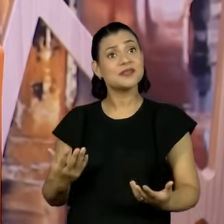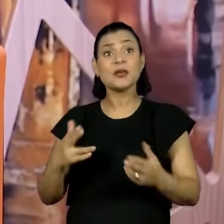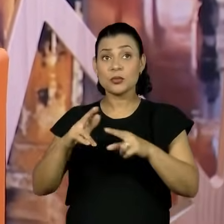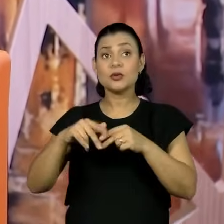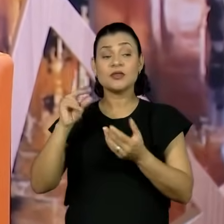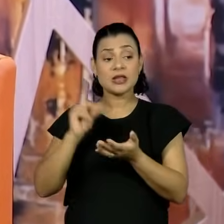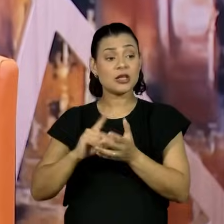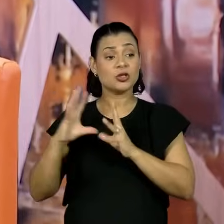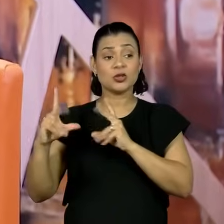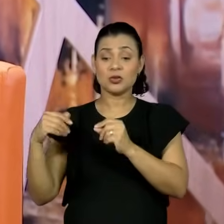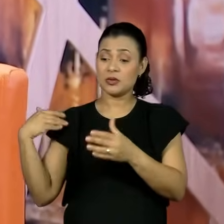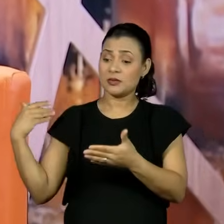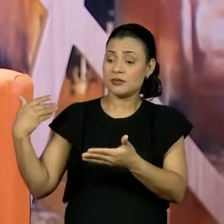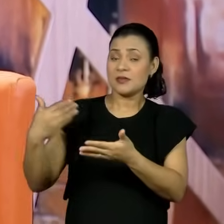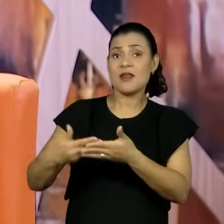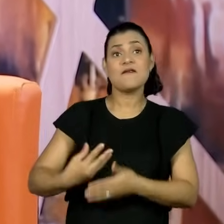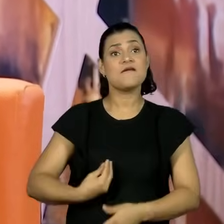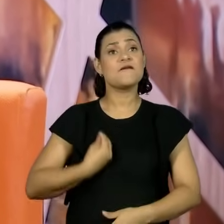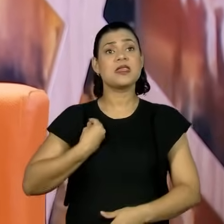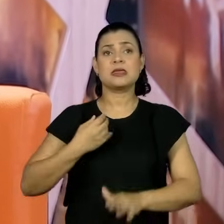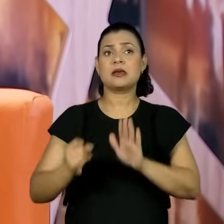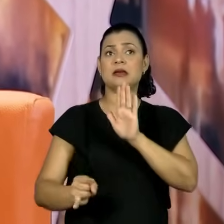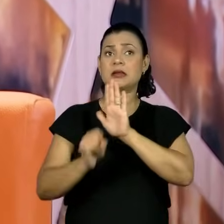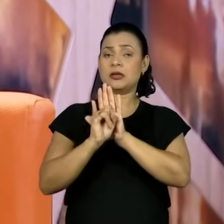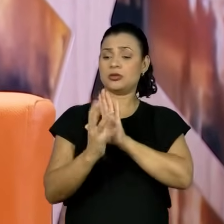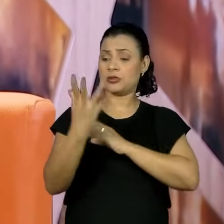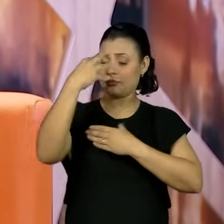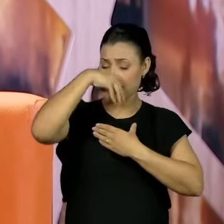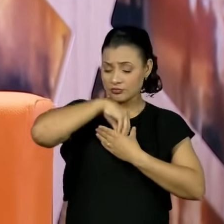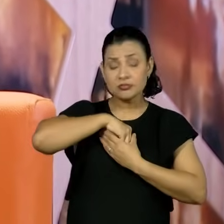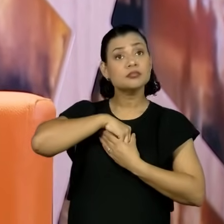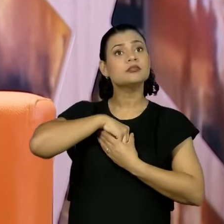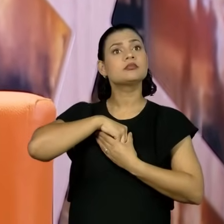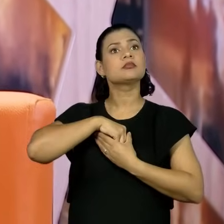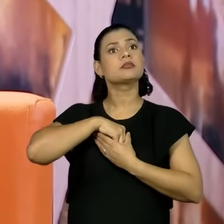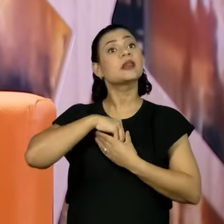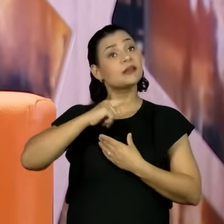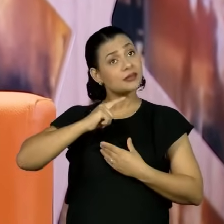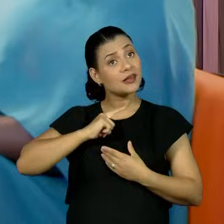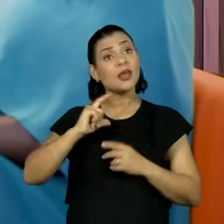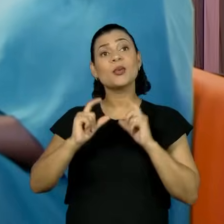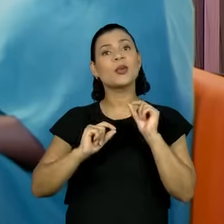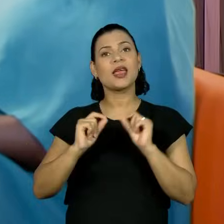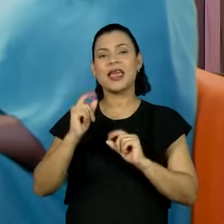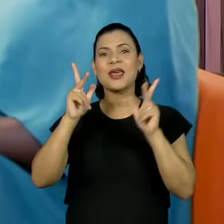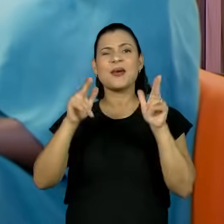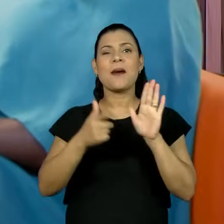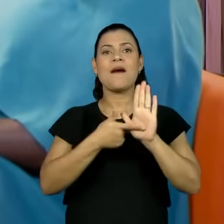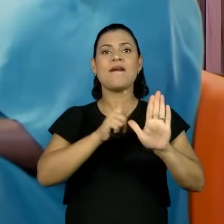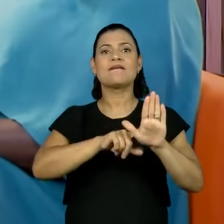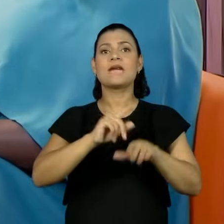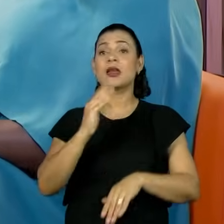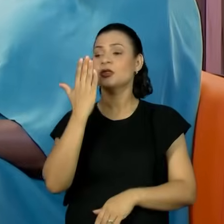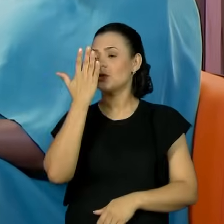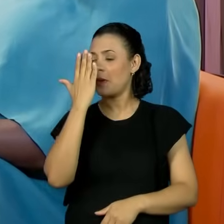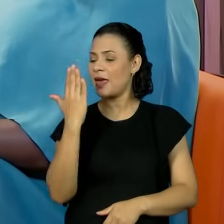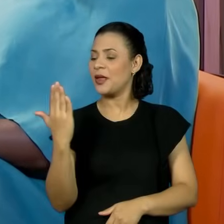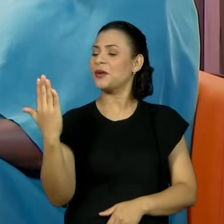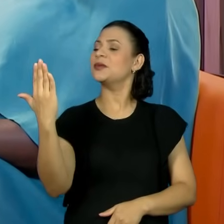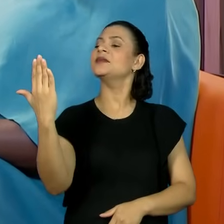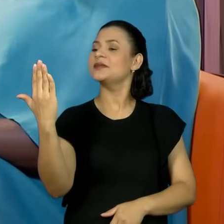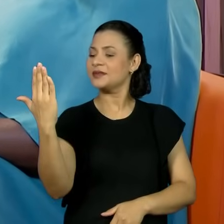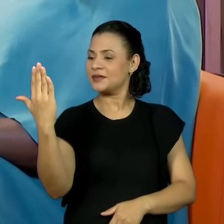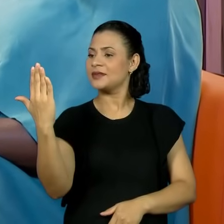nosso sistema de identidade individual passa por espelhos. Quando a gente não tem espelhos